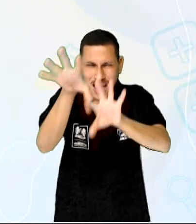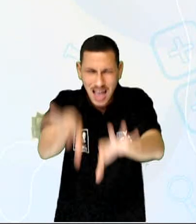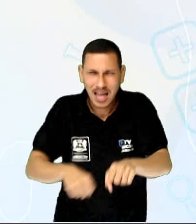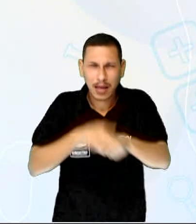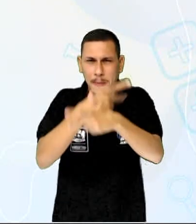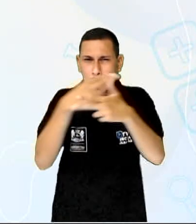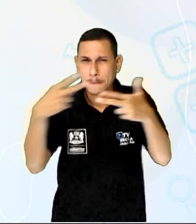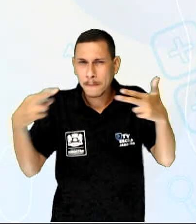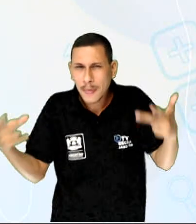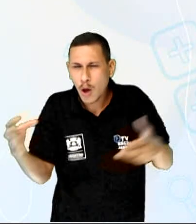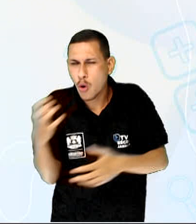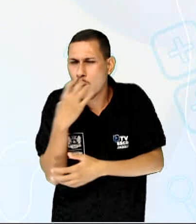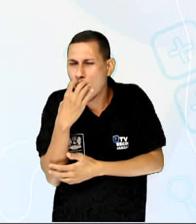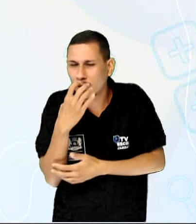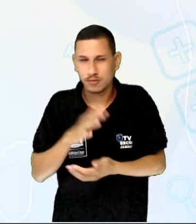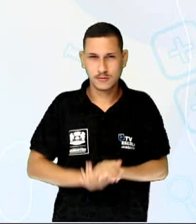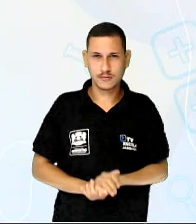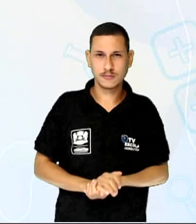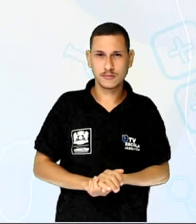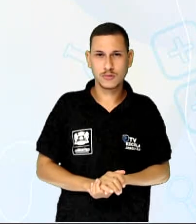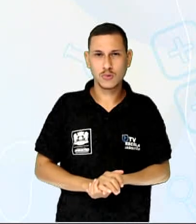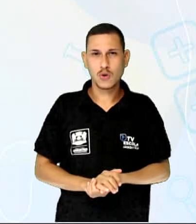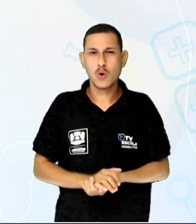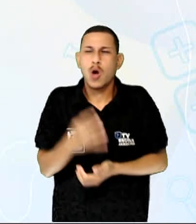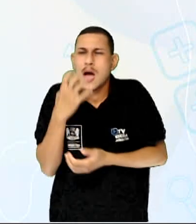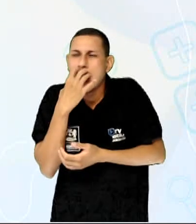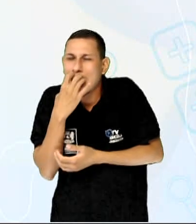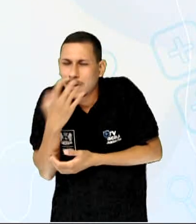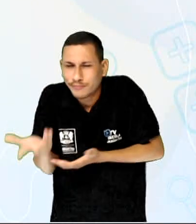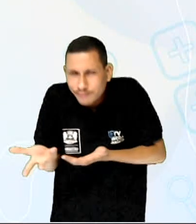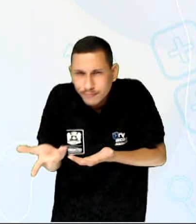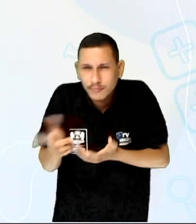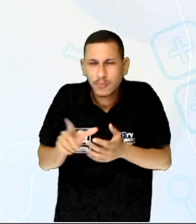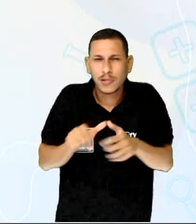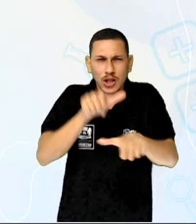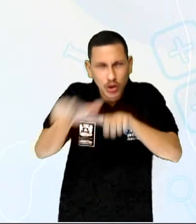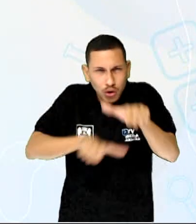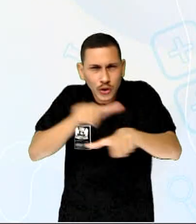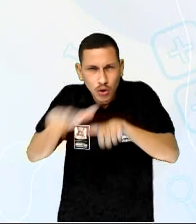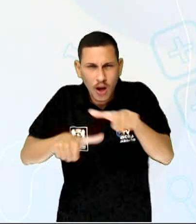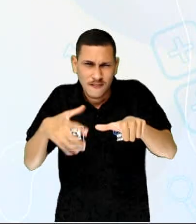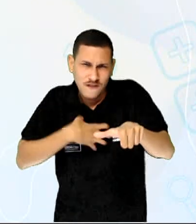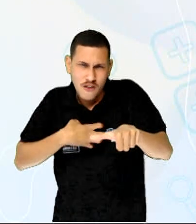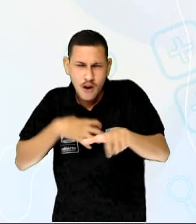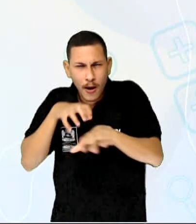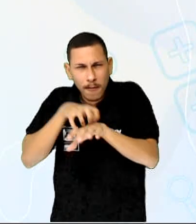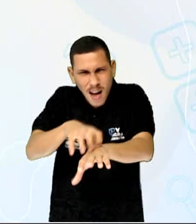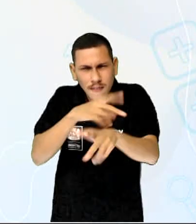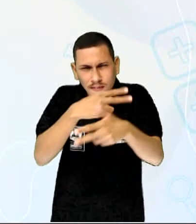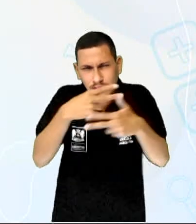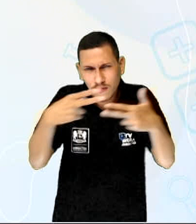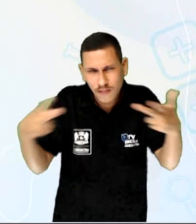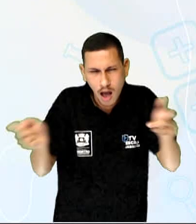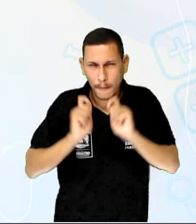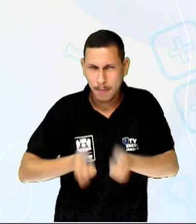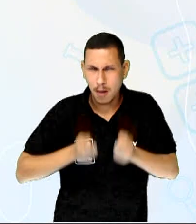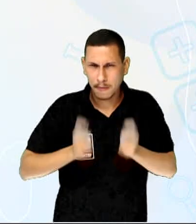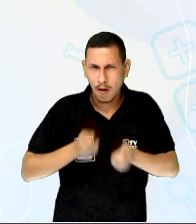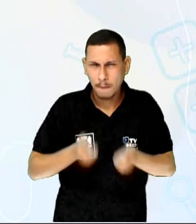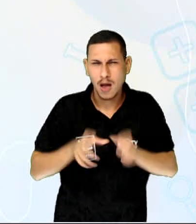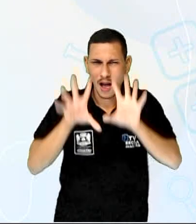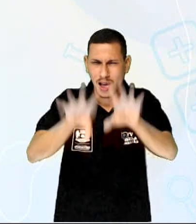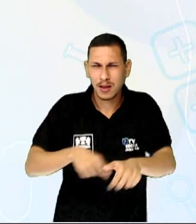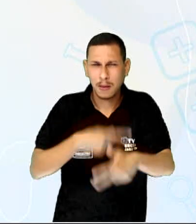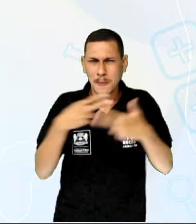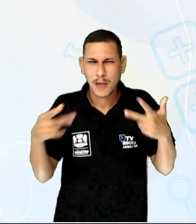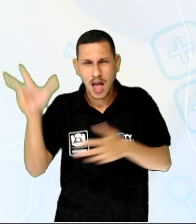o cachorro. A domesticação de bichos modificou o aparecimento de transportes de tração animal.